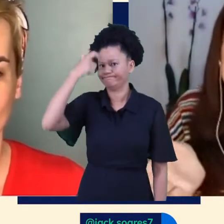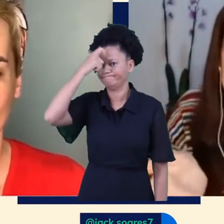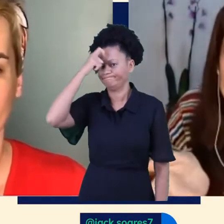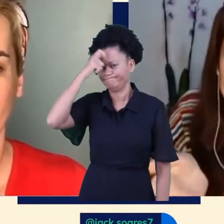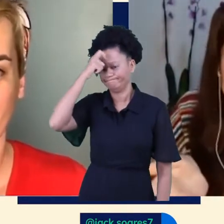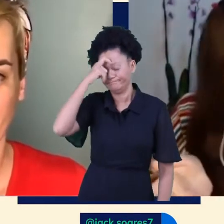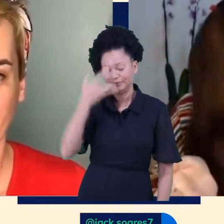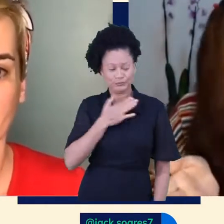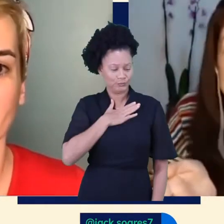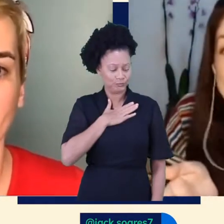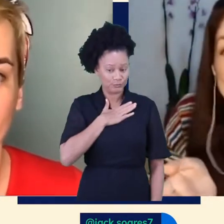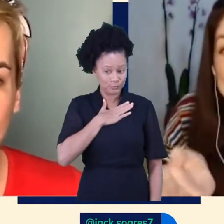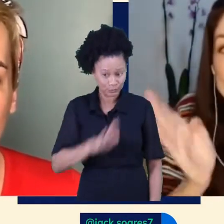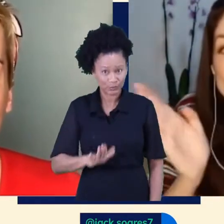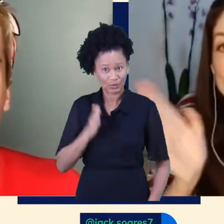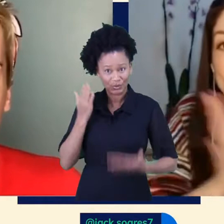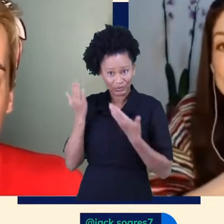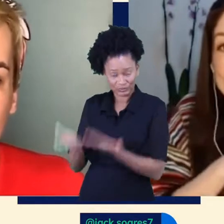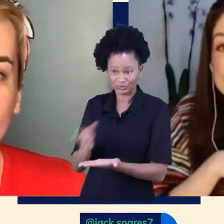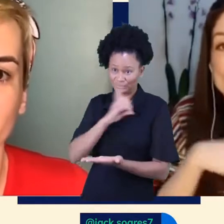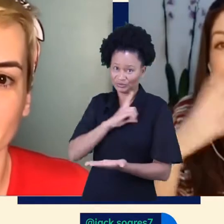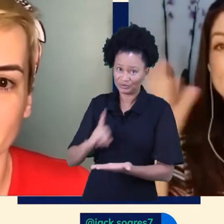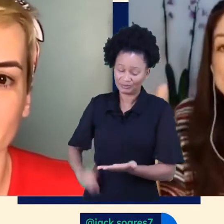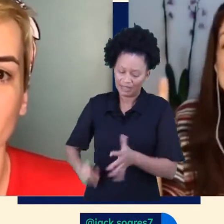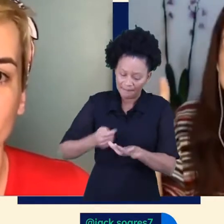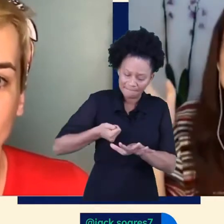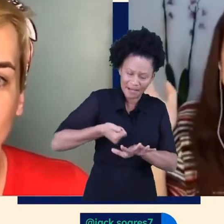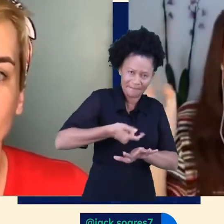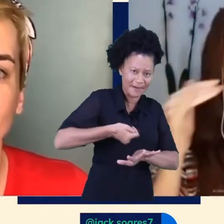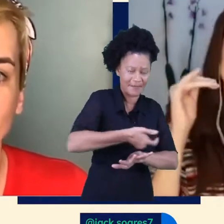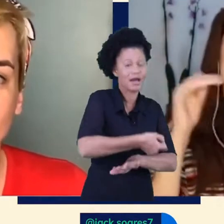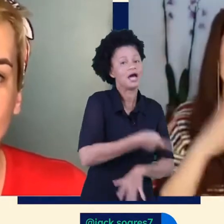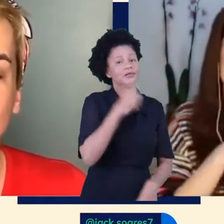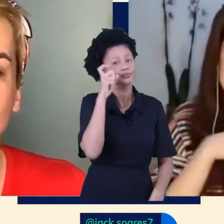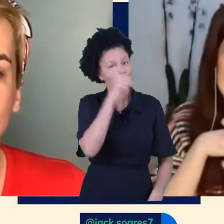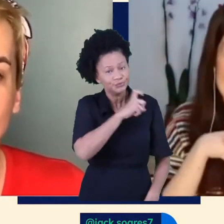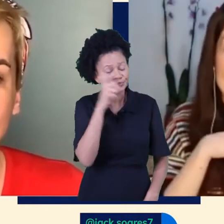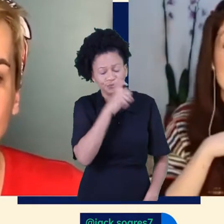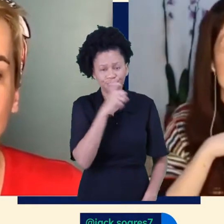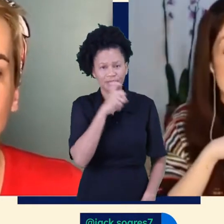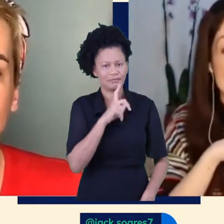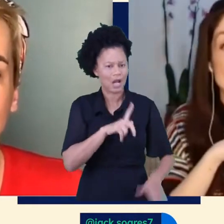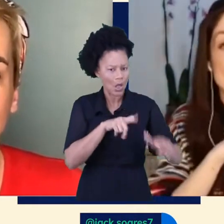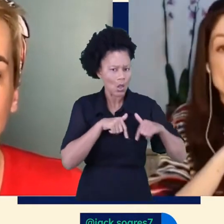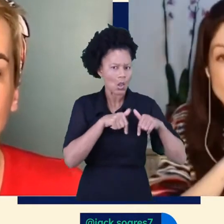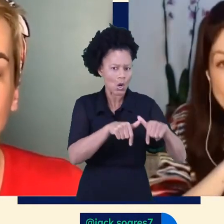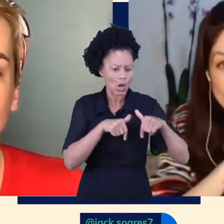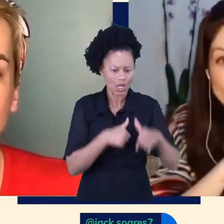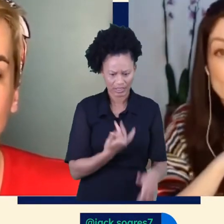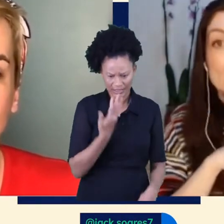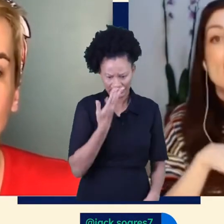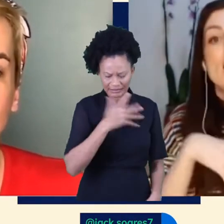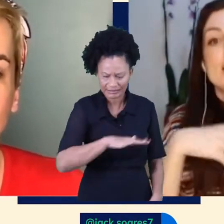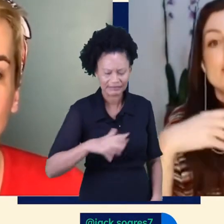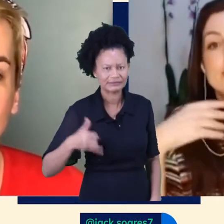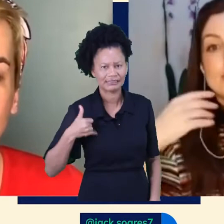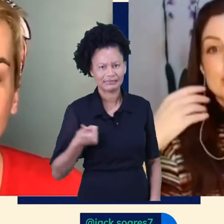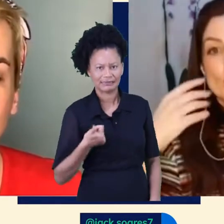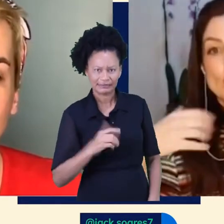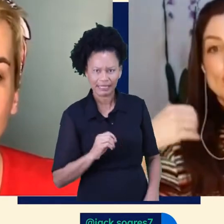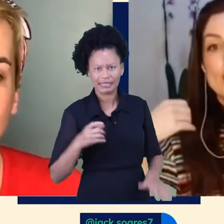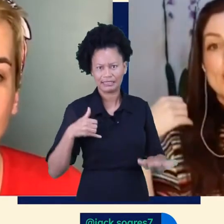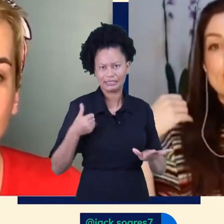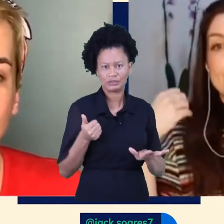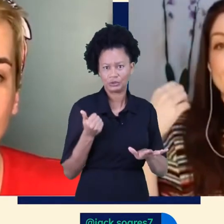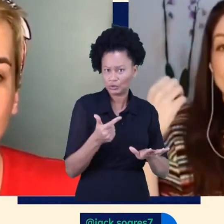grande mentira. Ninguém estava lutando para criança de 10, 12 anos ir para cirurgia, tá? Pelo contrário.